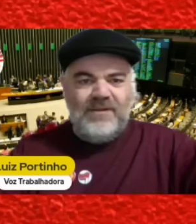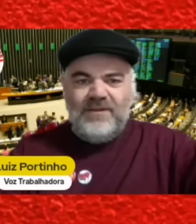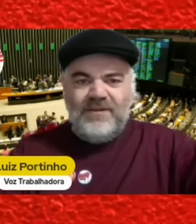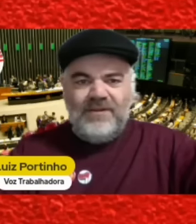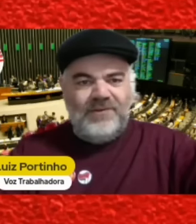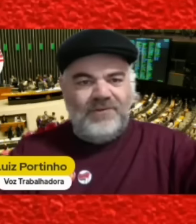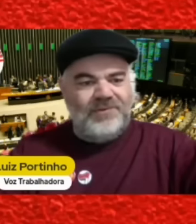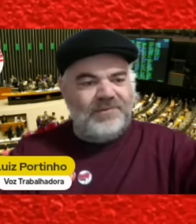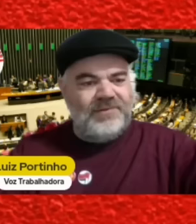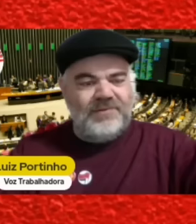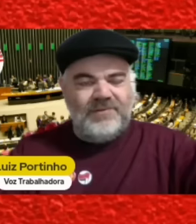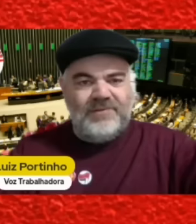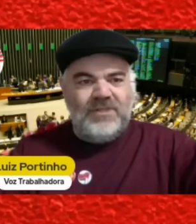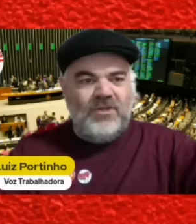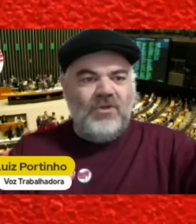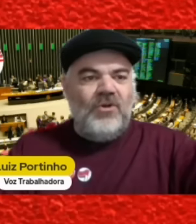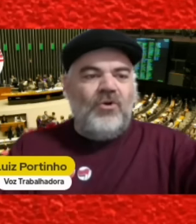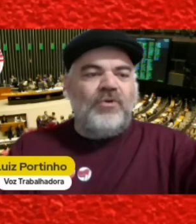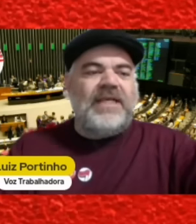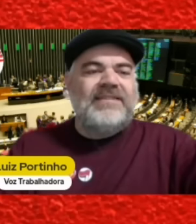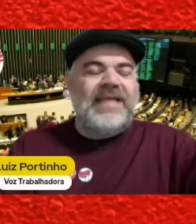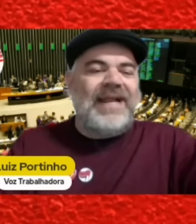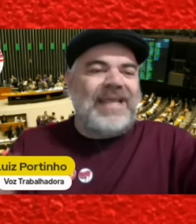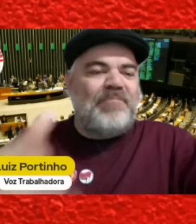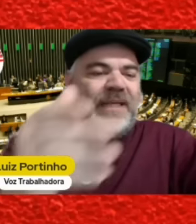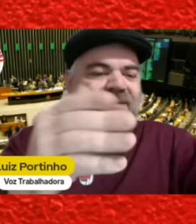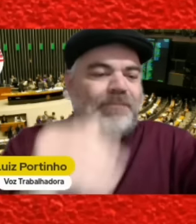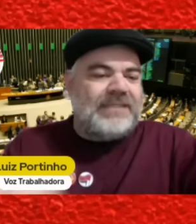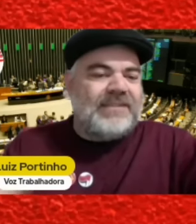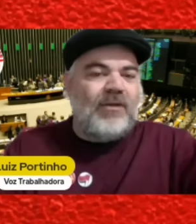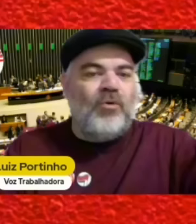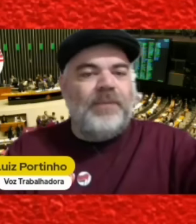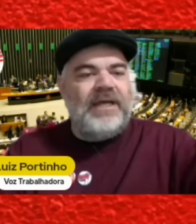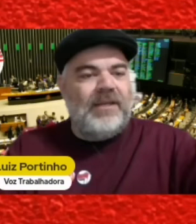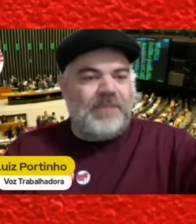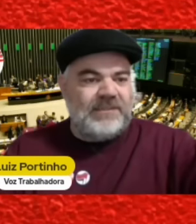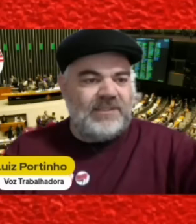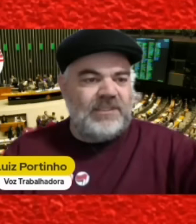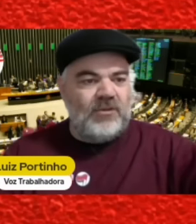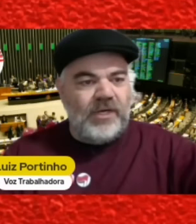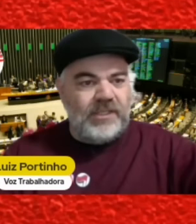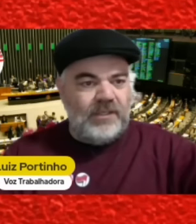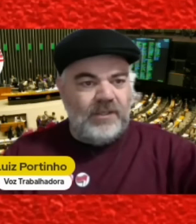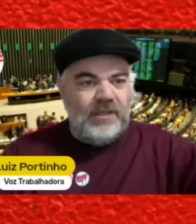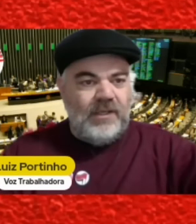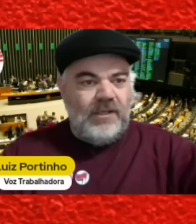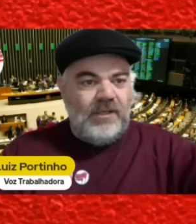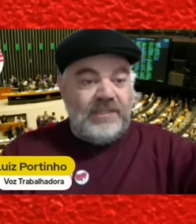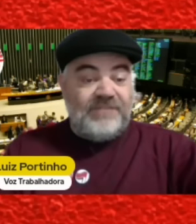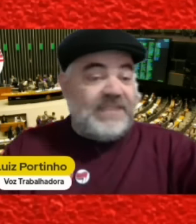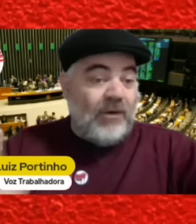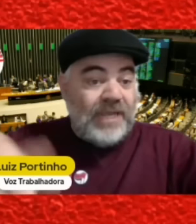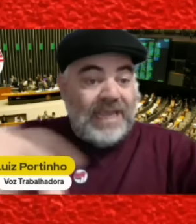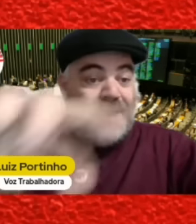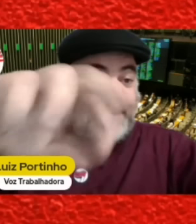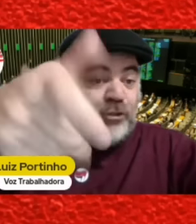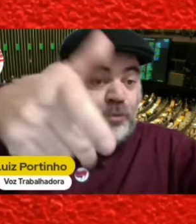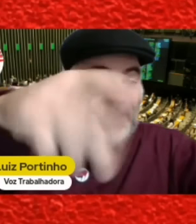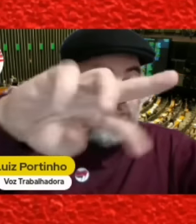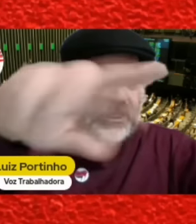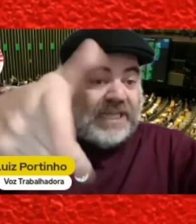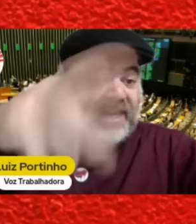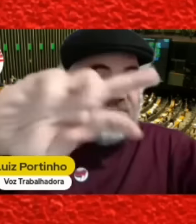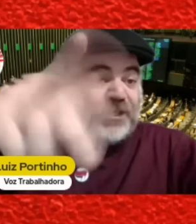visto, né, que já temos... O que será que é participação humana para esse senhor, né? Deve ser alguém abrindo